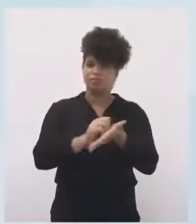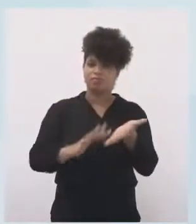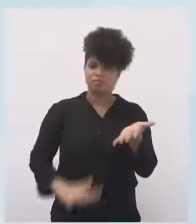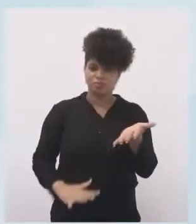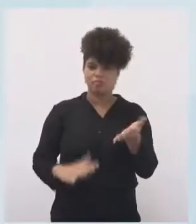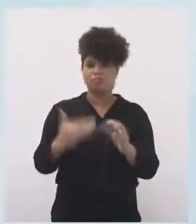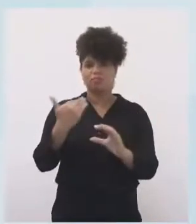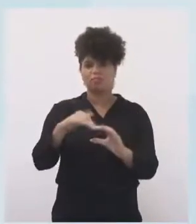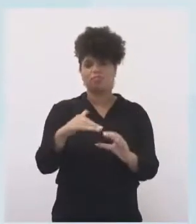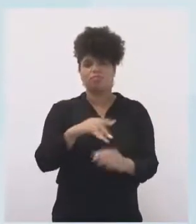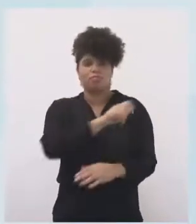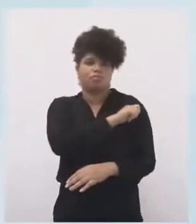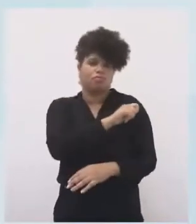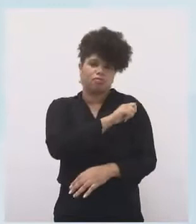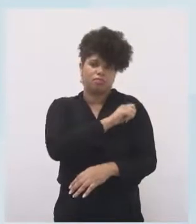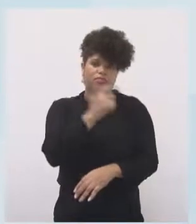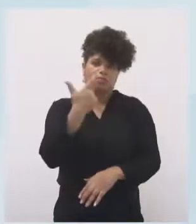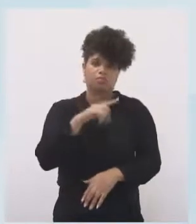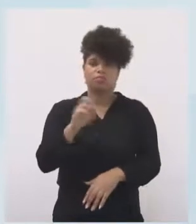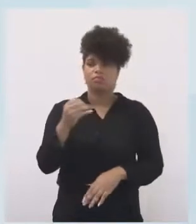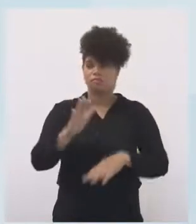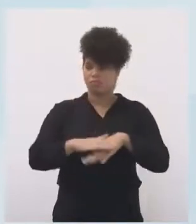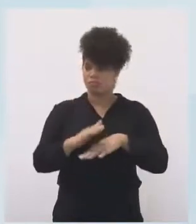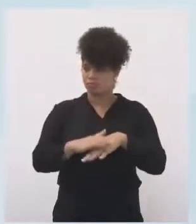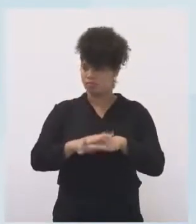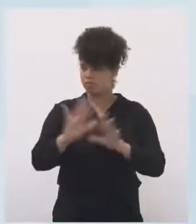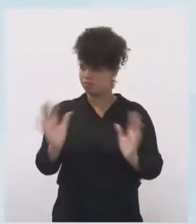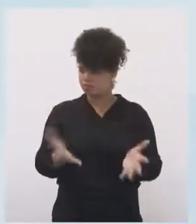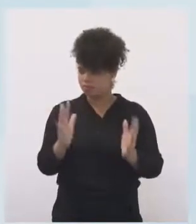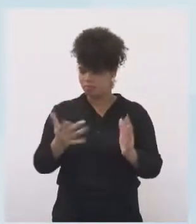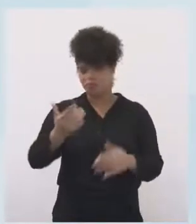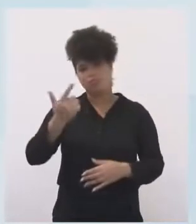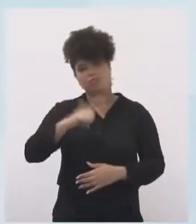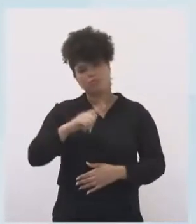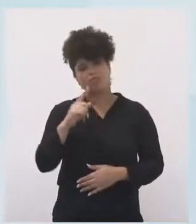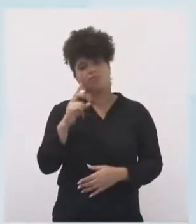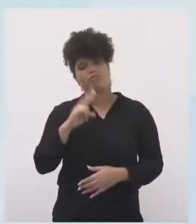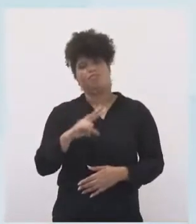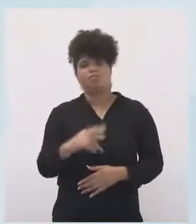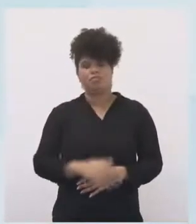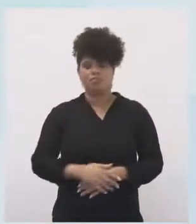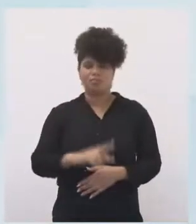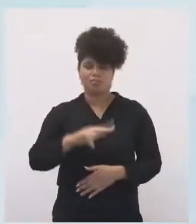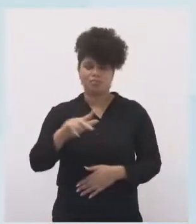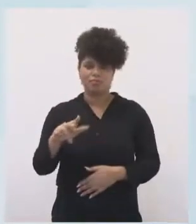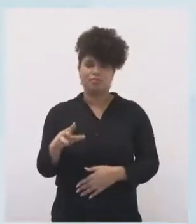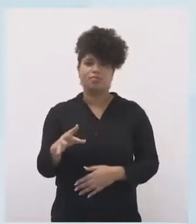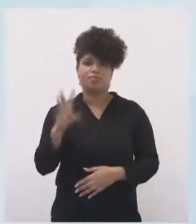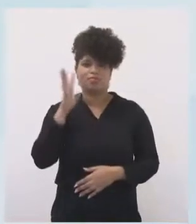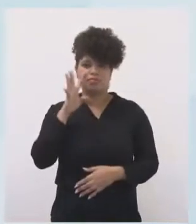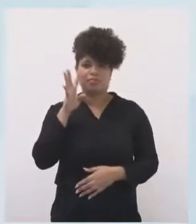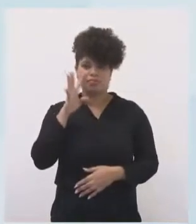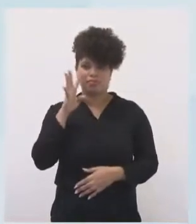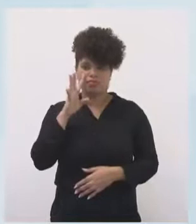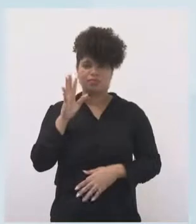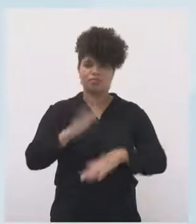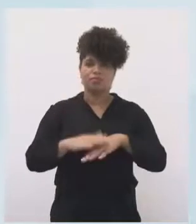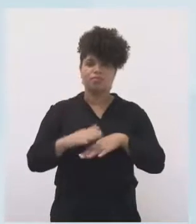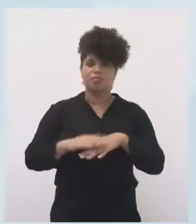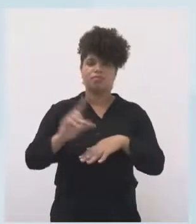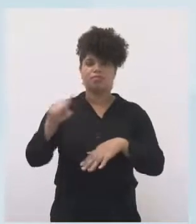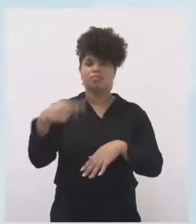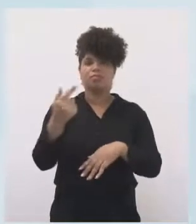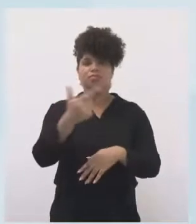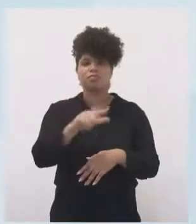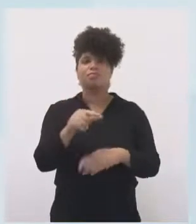enviar para os alunos, ou fazer de forma colaborativa também, tem muita coisa legal. E depois eu vou até abrir